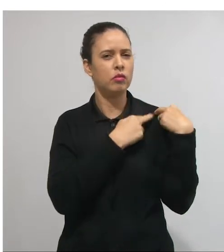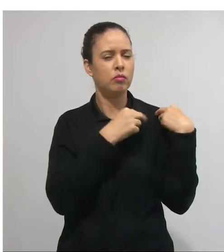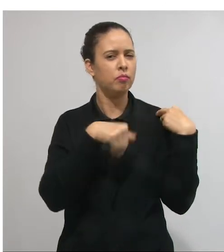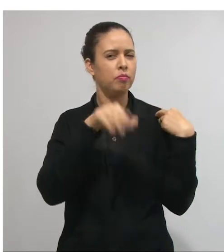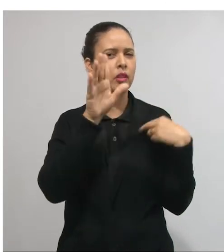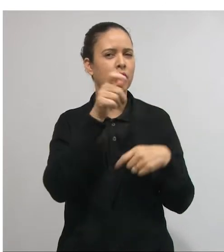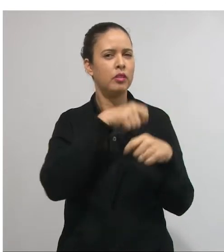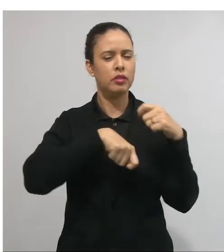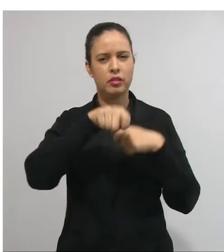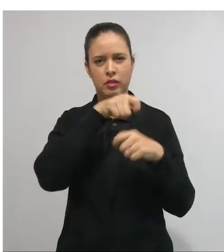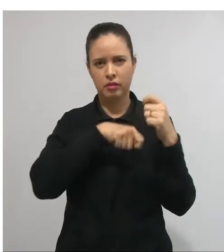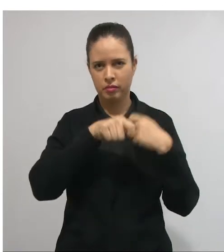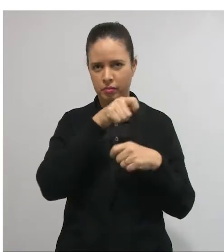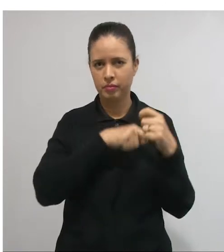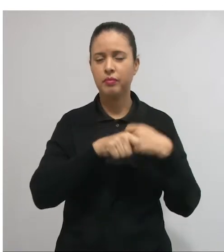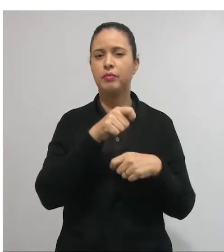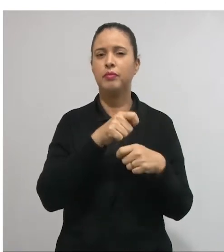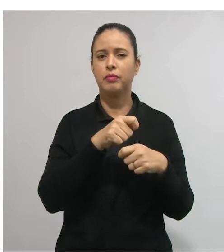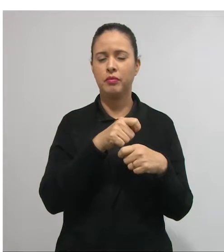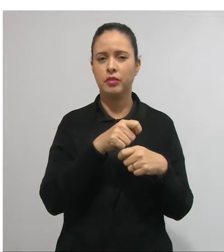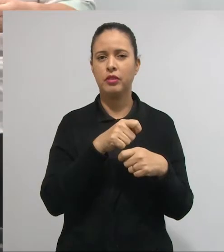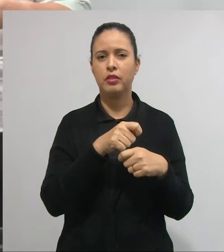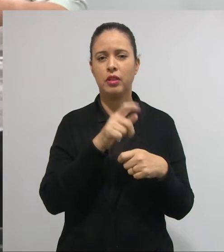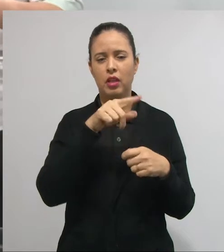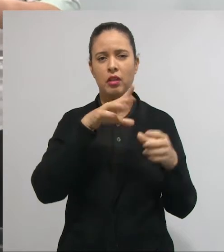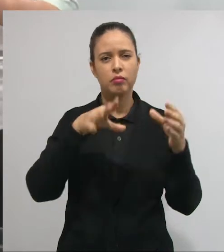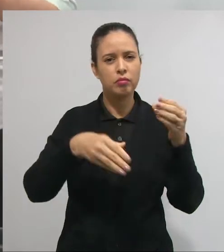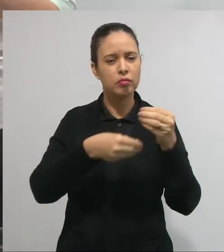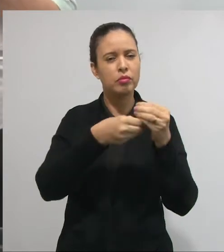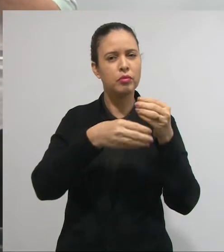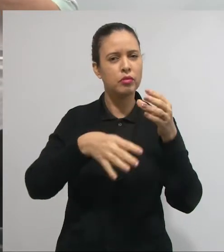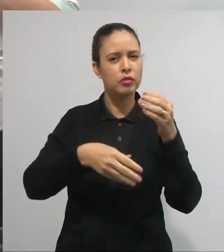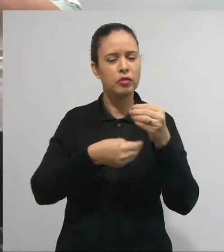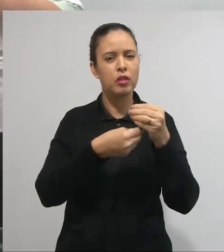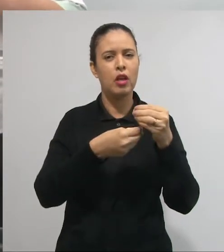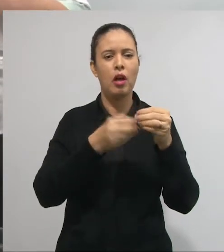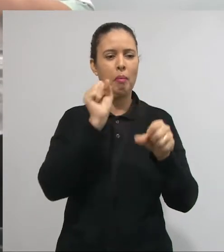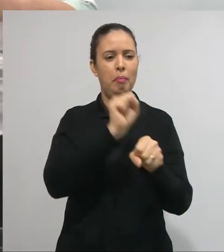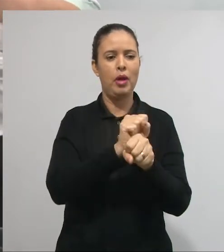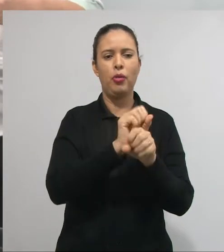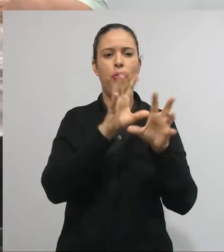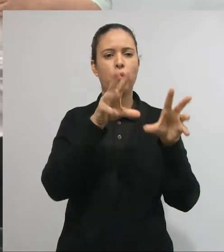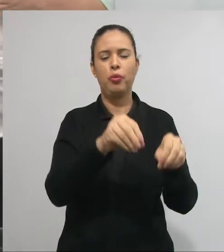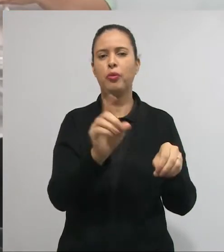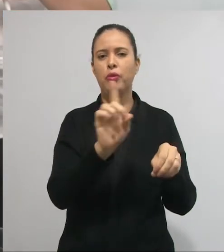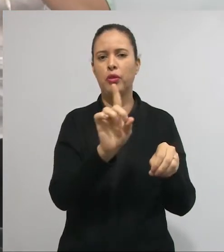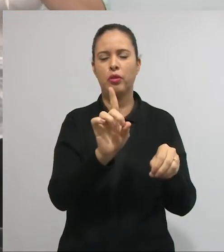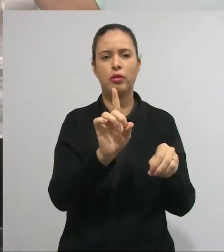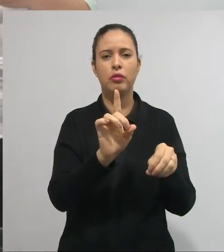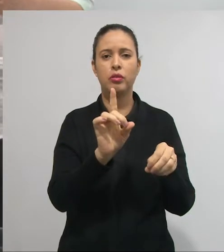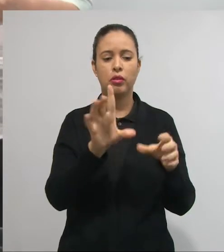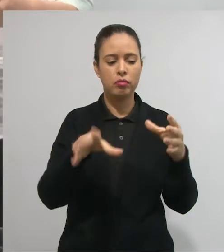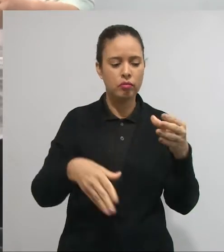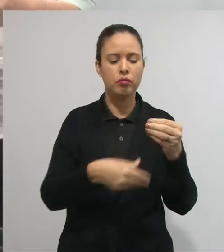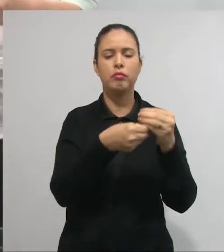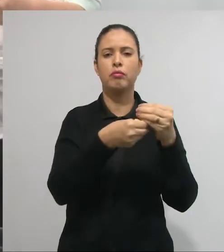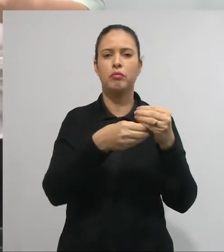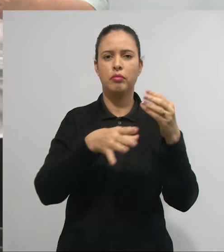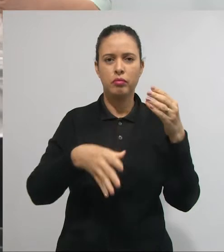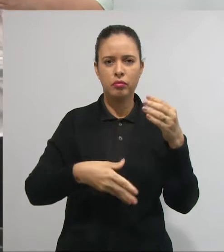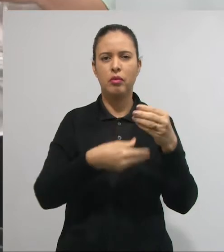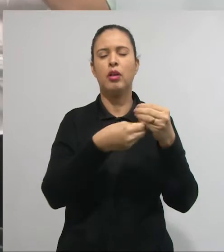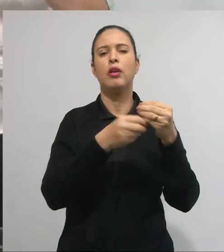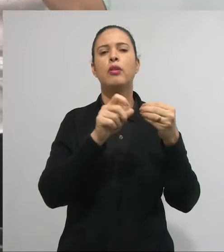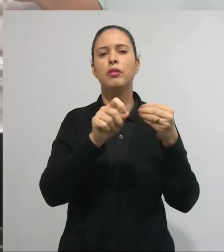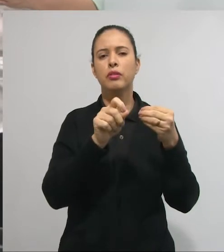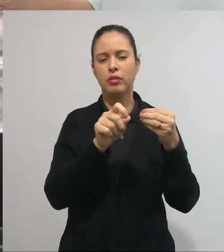Então, foi acumulativo, ele não deixou de fazer o que fazia, mas começou a agregar cada vez